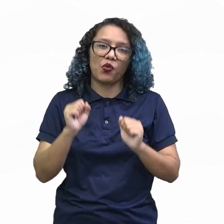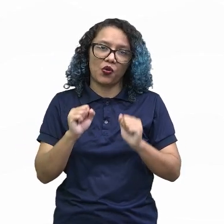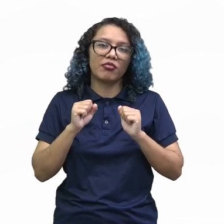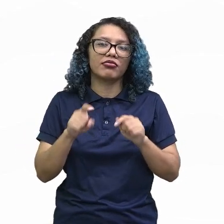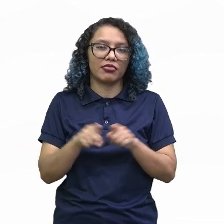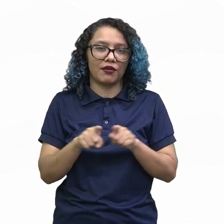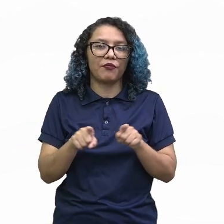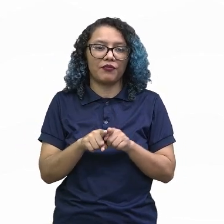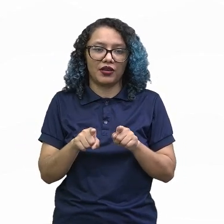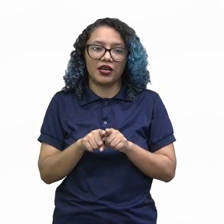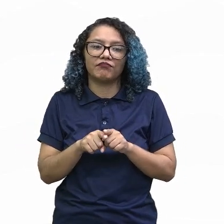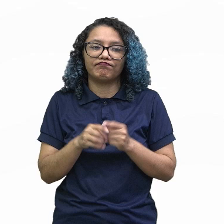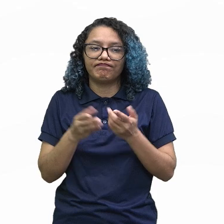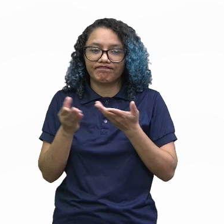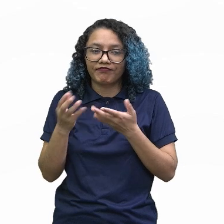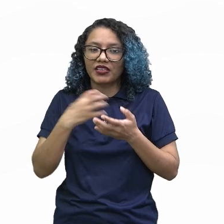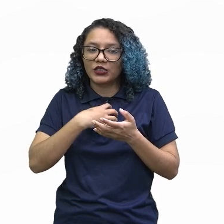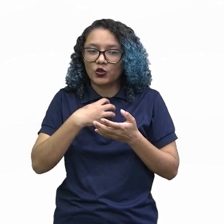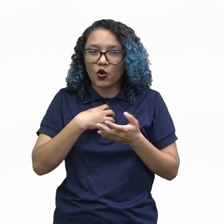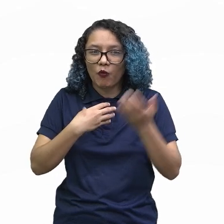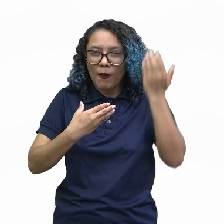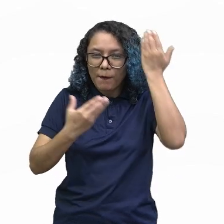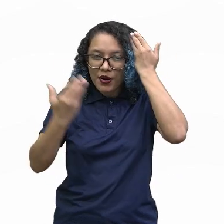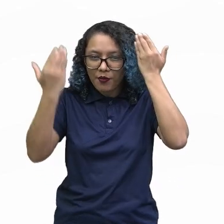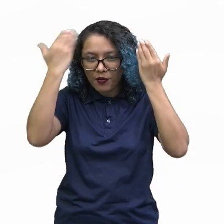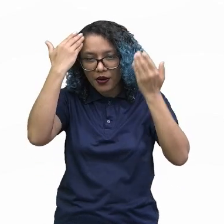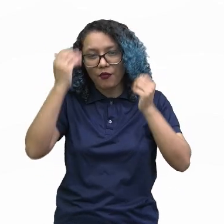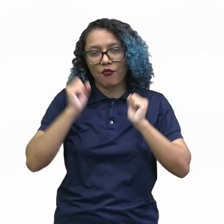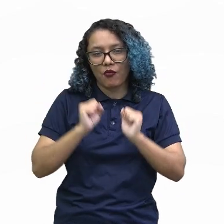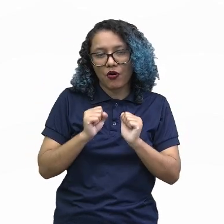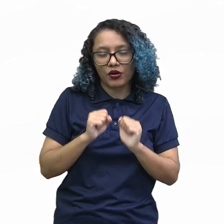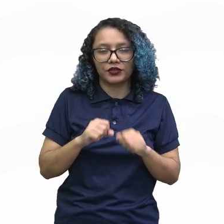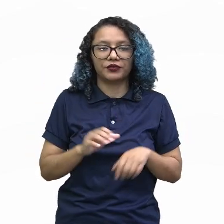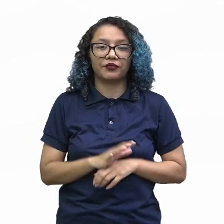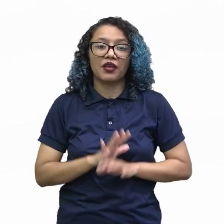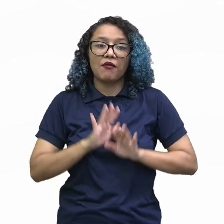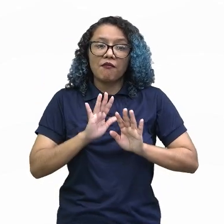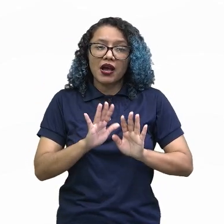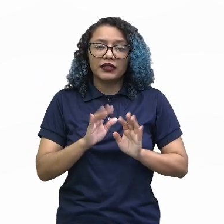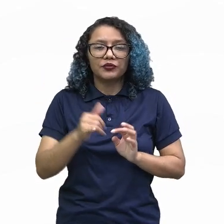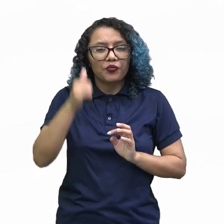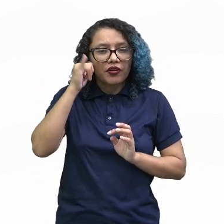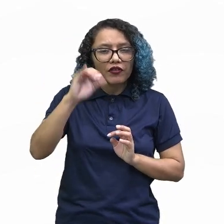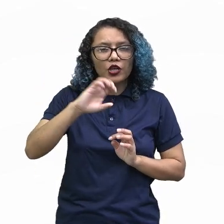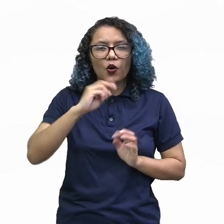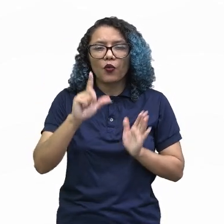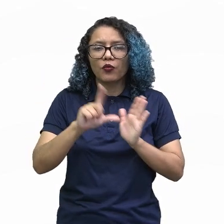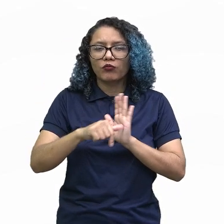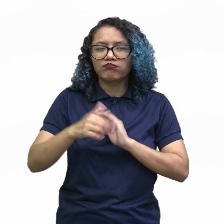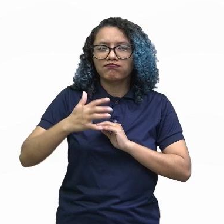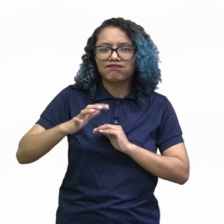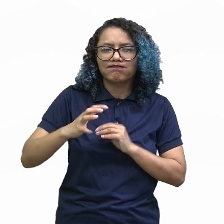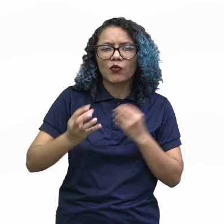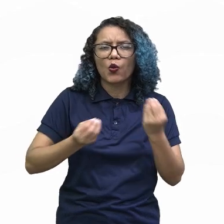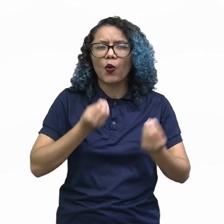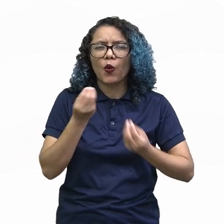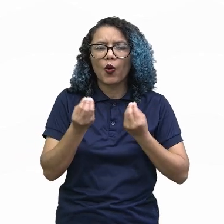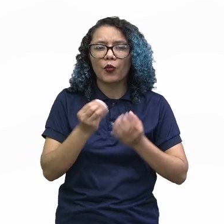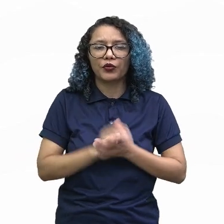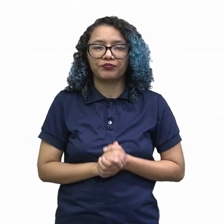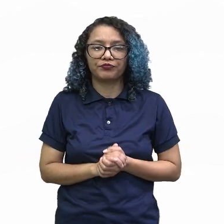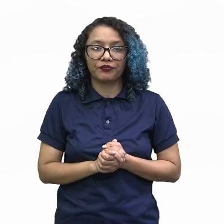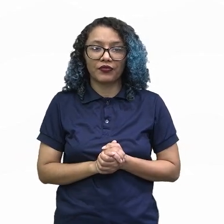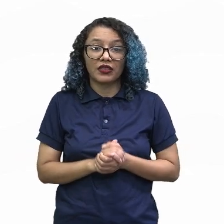esses traumas cranianos aí. E como prevenir ou retardar o Parkinson? Embora não seja